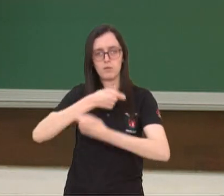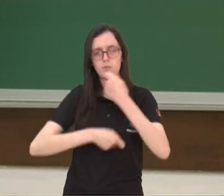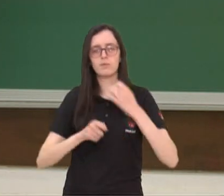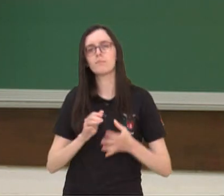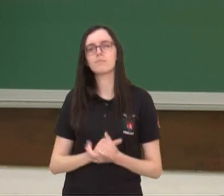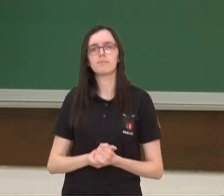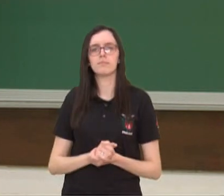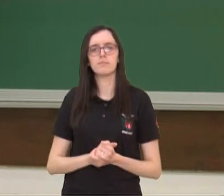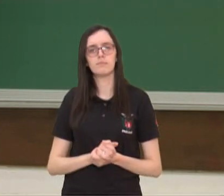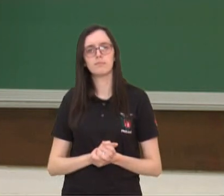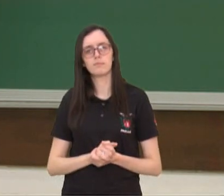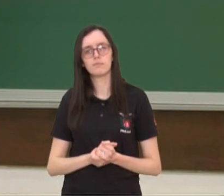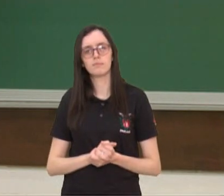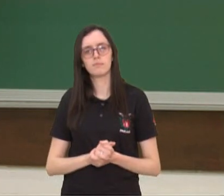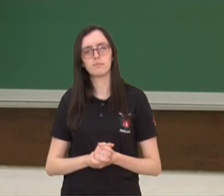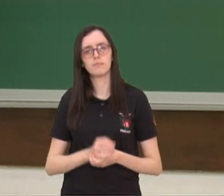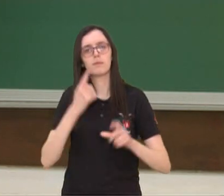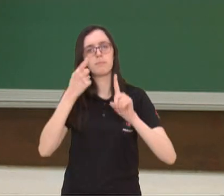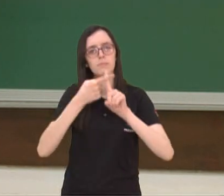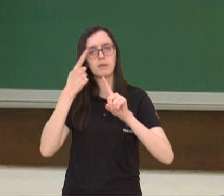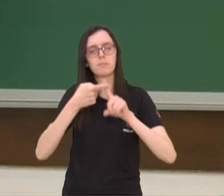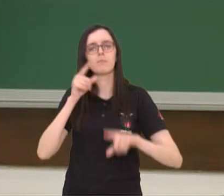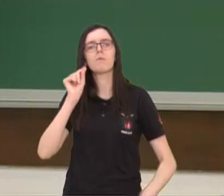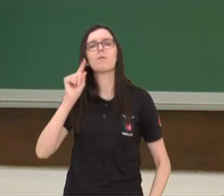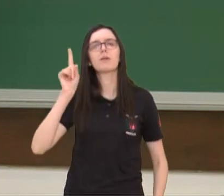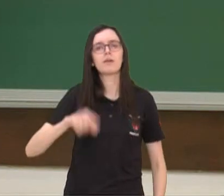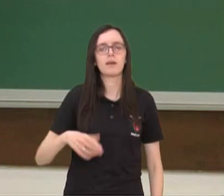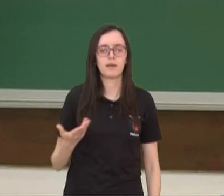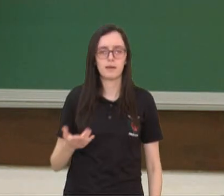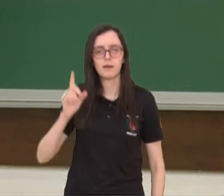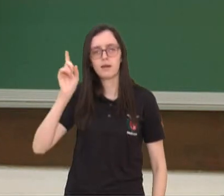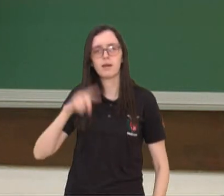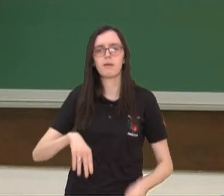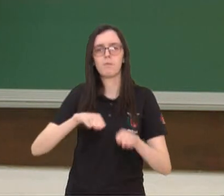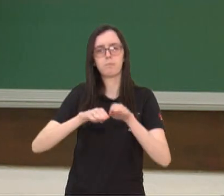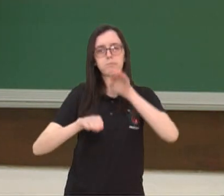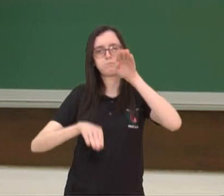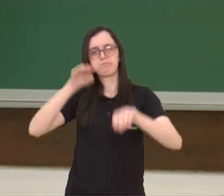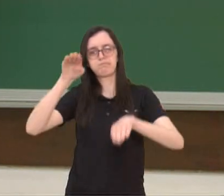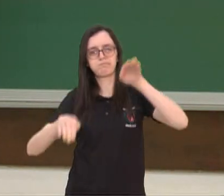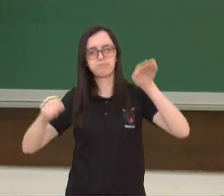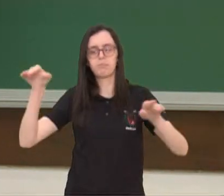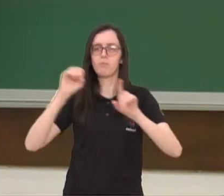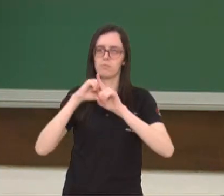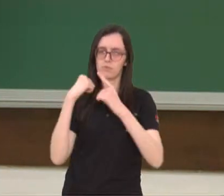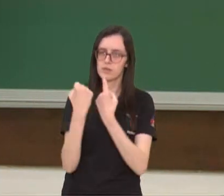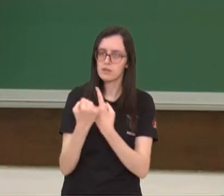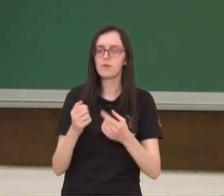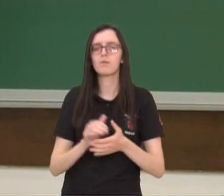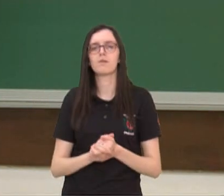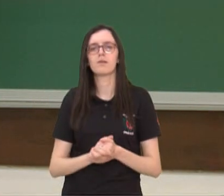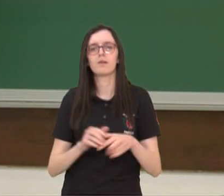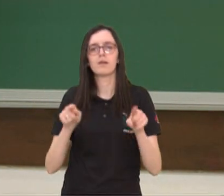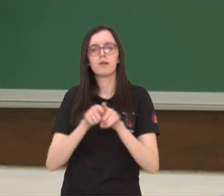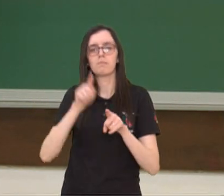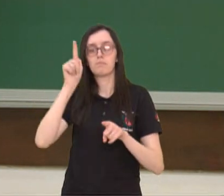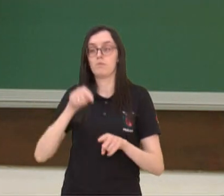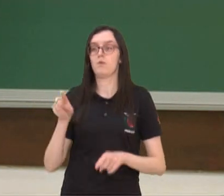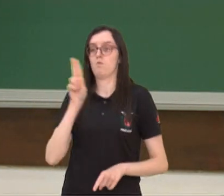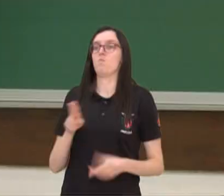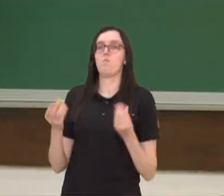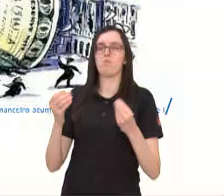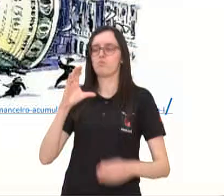tá? Então, a primeira delas é a questão da desigualdade social, o consumismo em